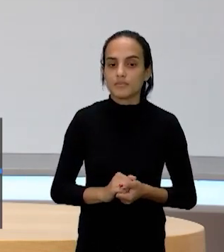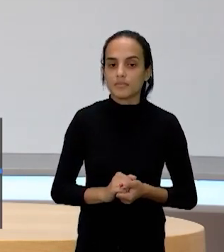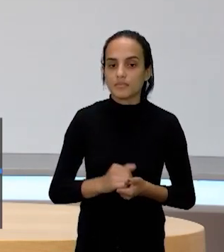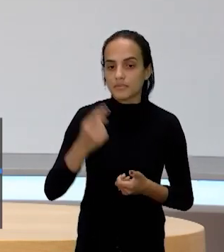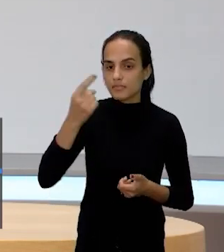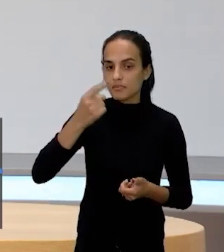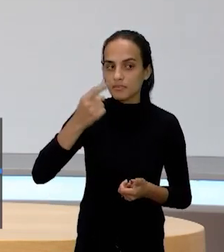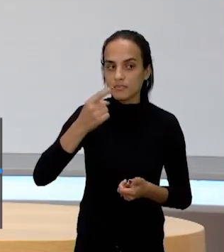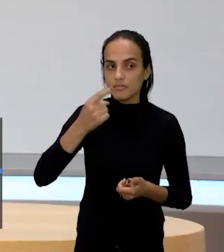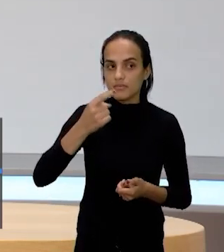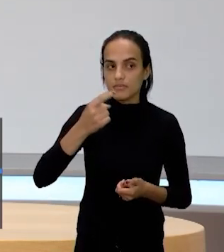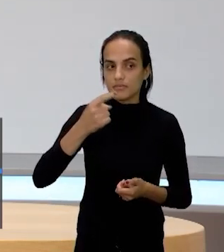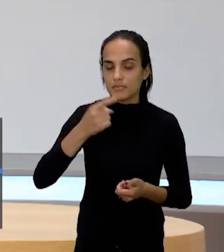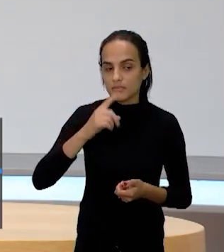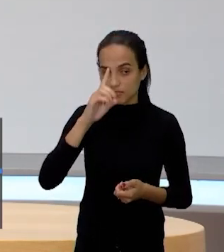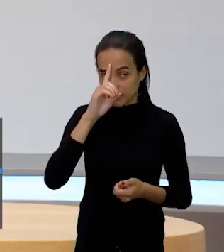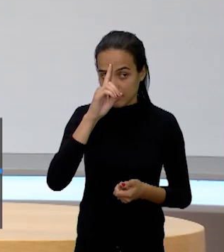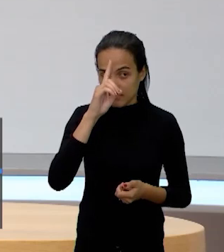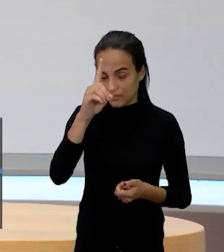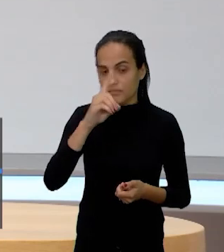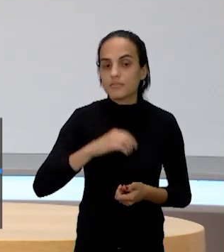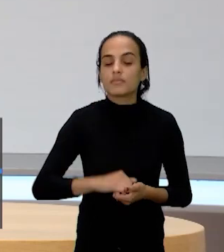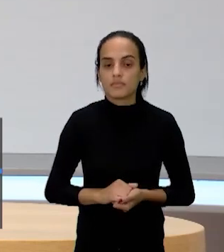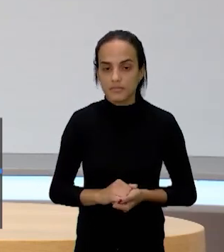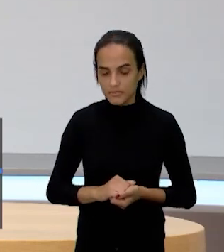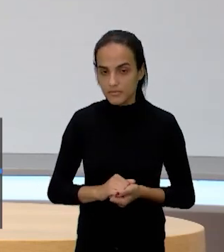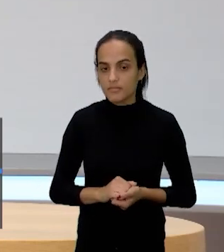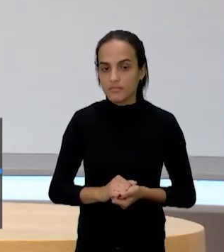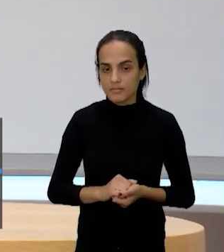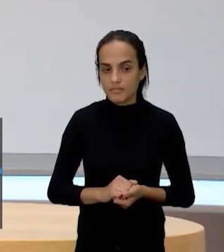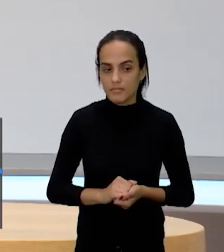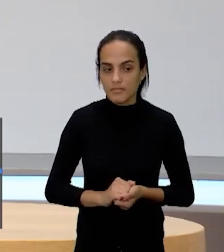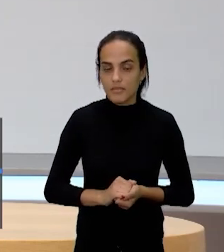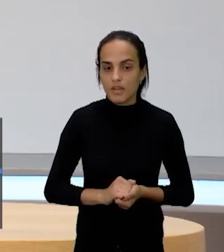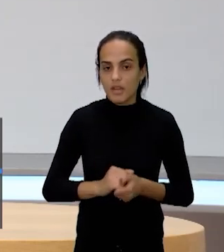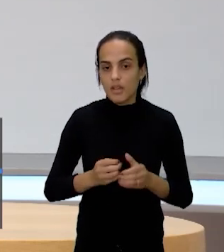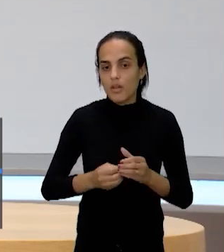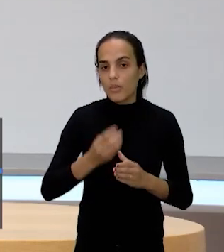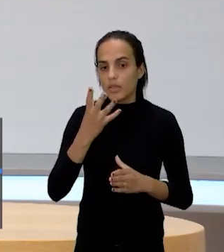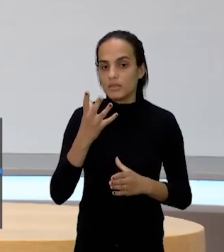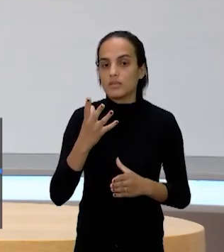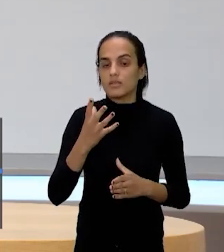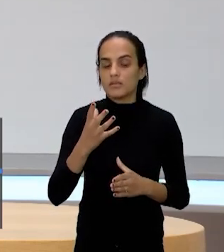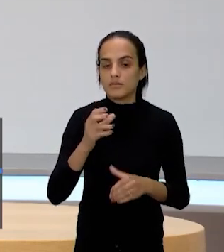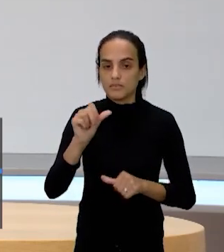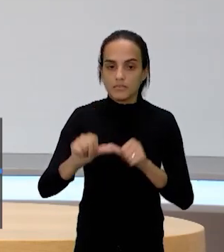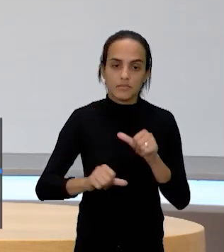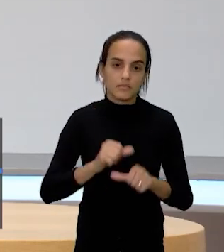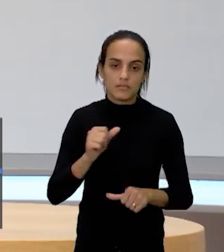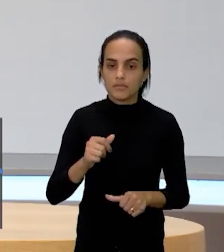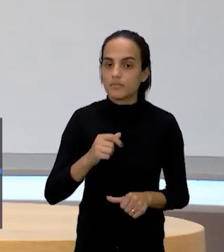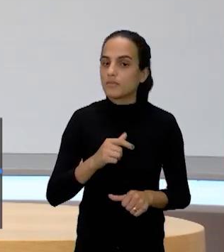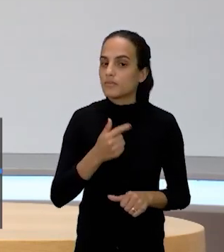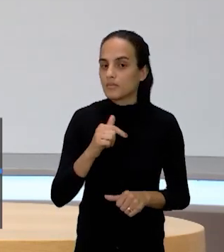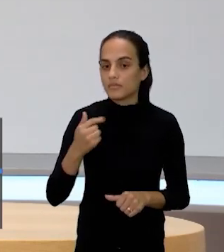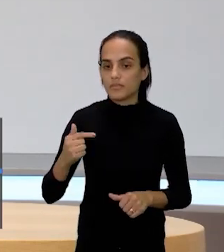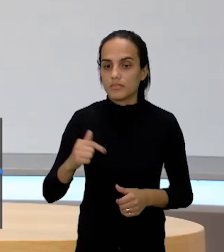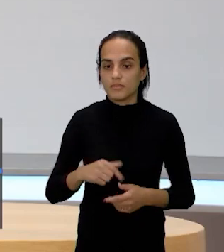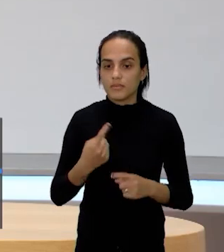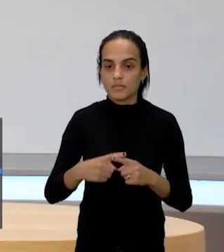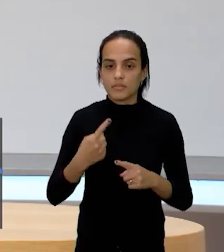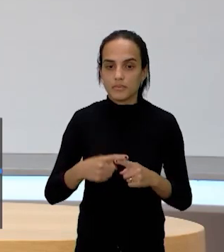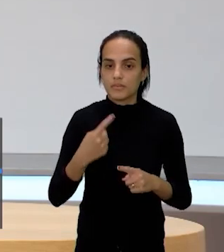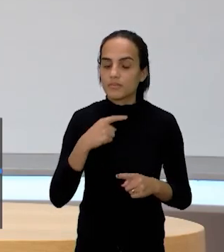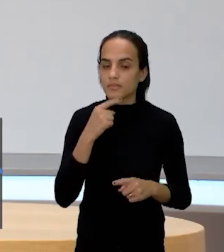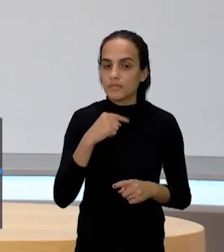direta. Não existe equação inversa para um processo irreversível, porque ele não vai conseguir